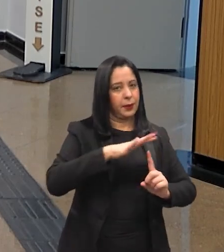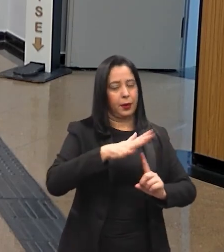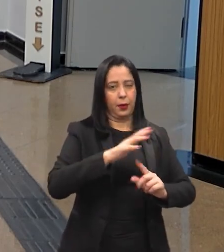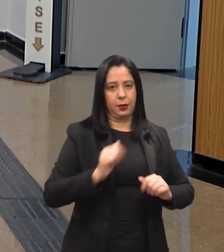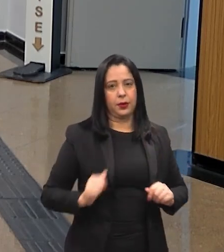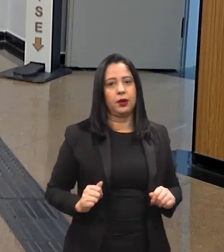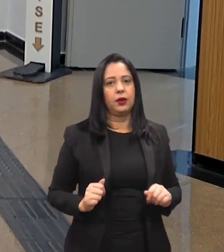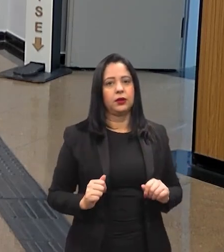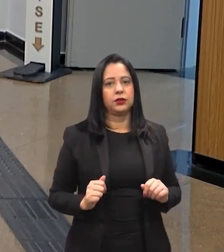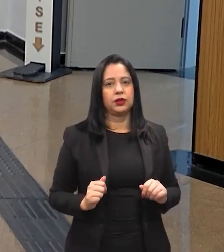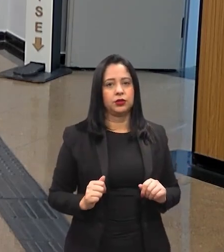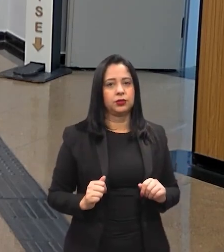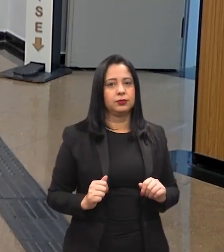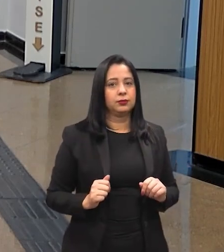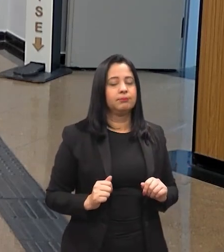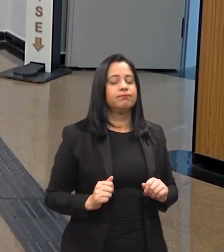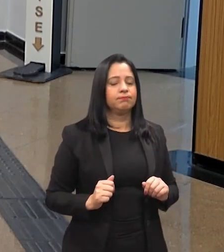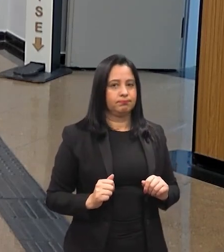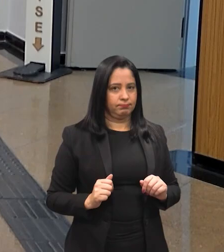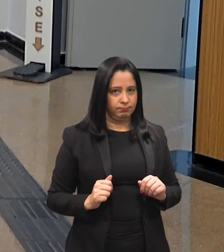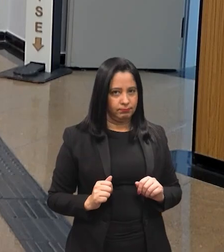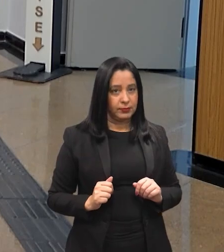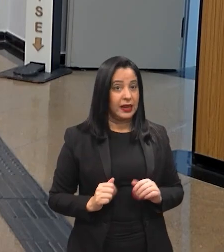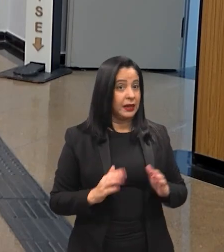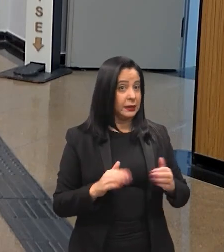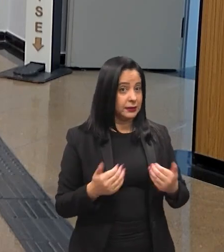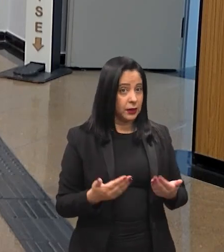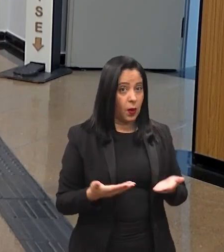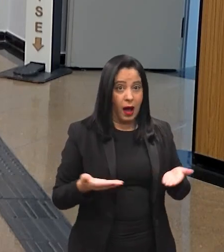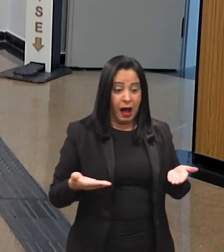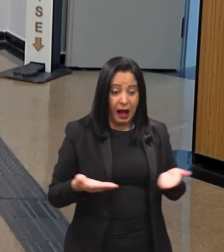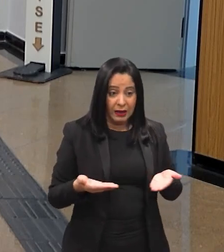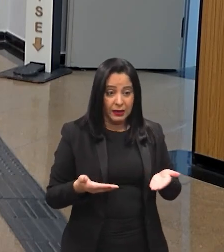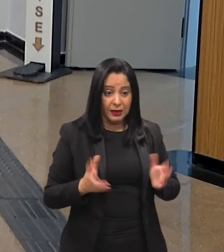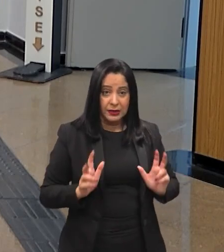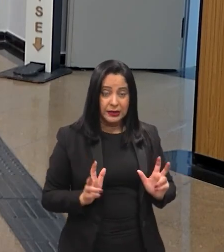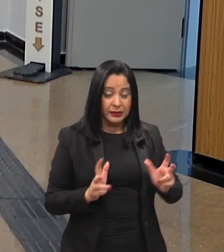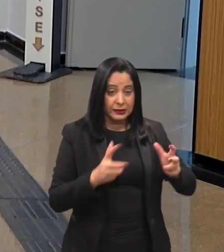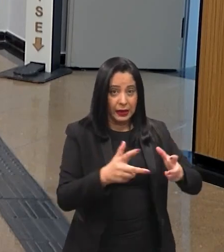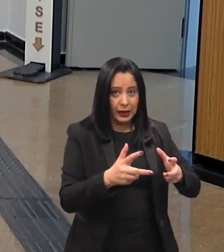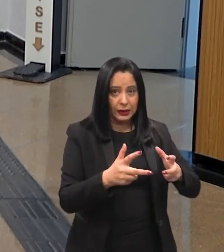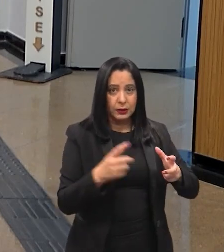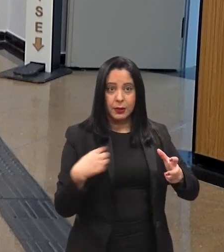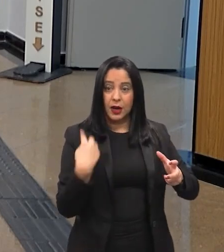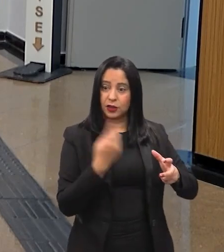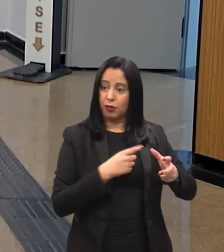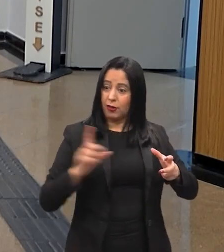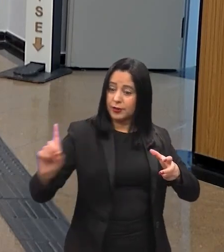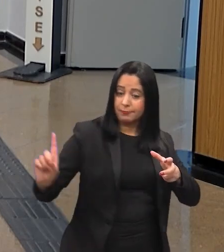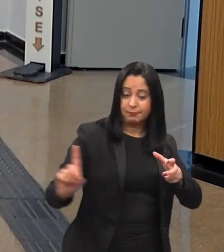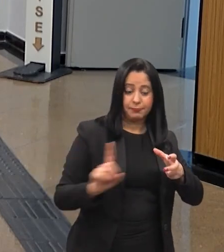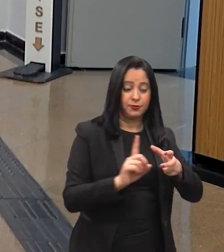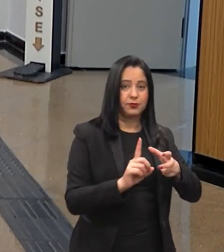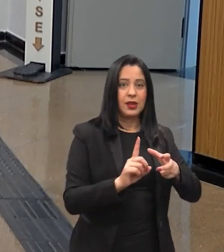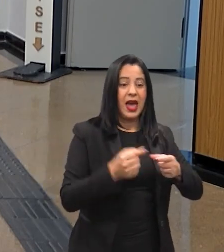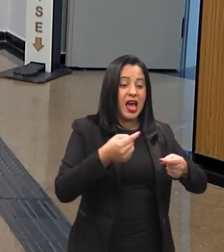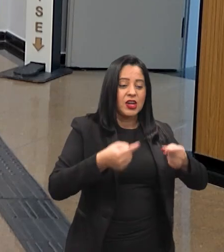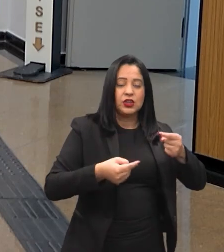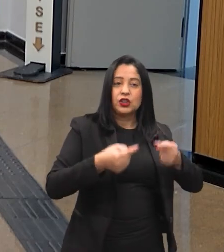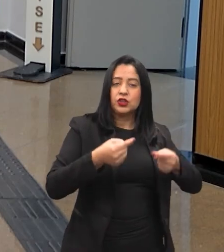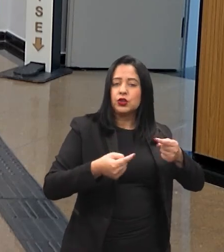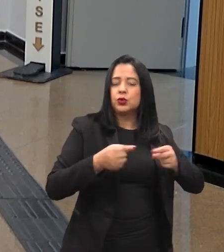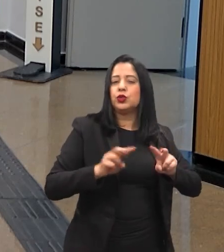ambiente importantes. E ter essa abertura dentro da Câmara para a gente discutir a nossa cidade